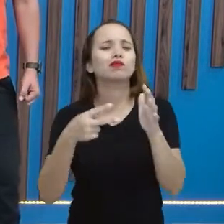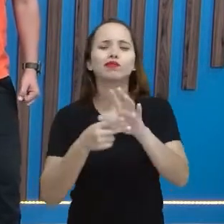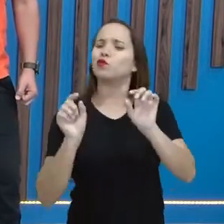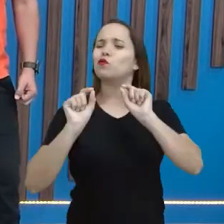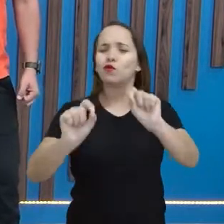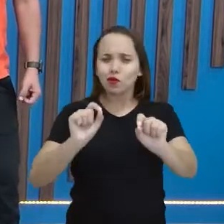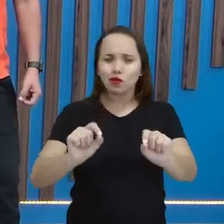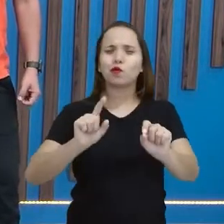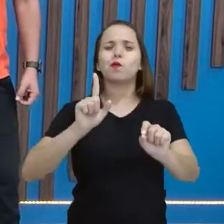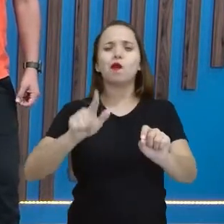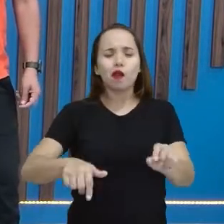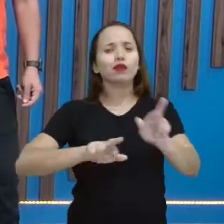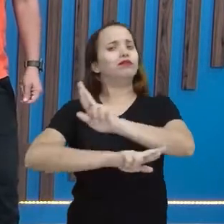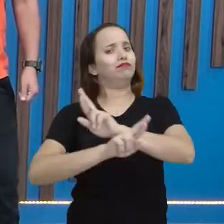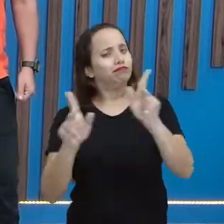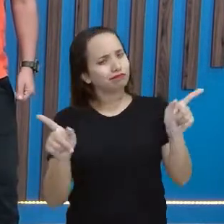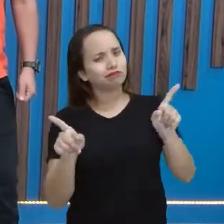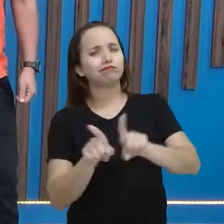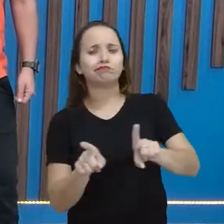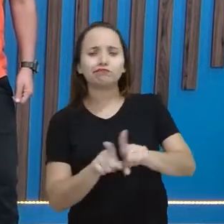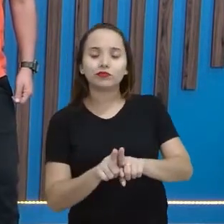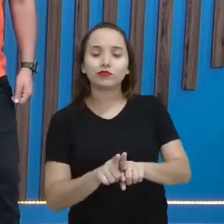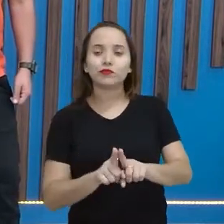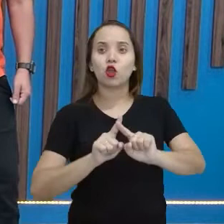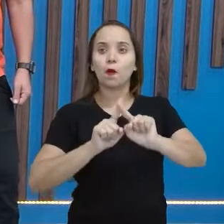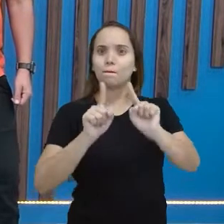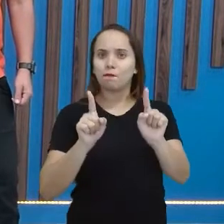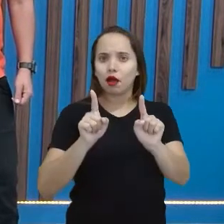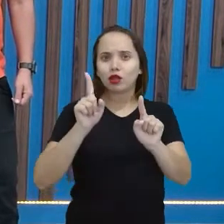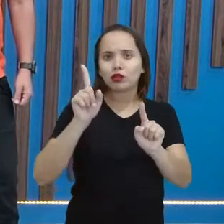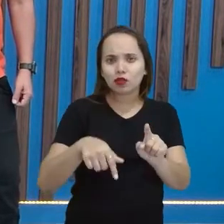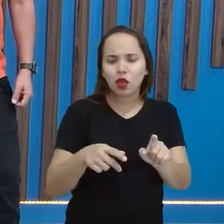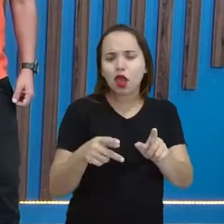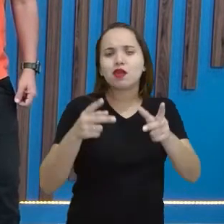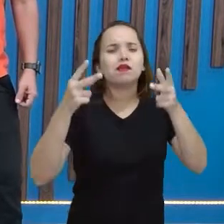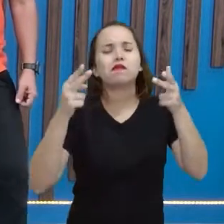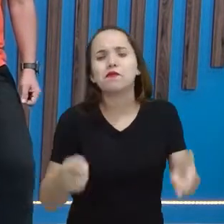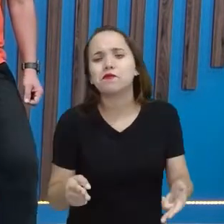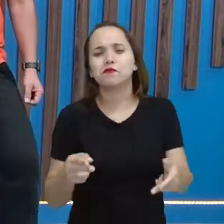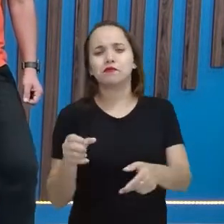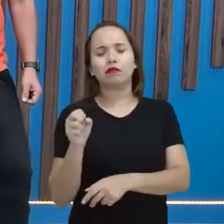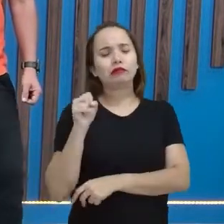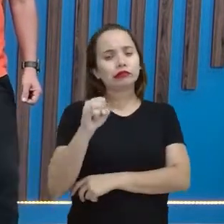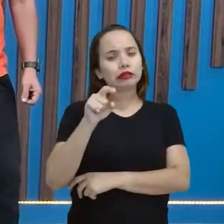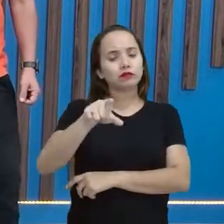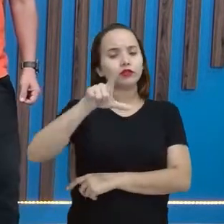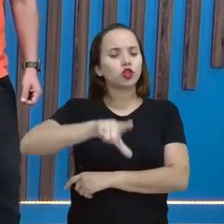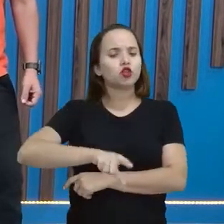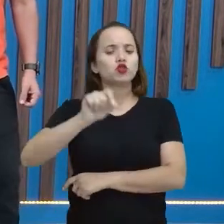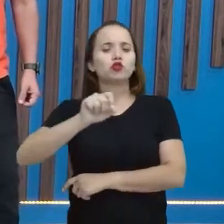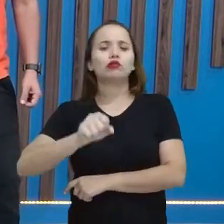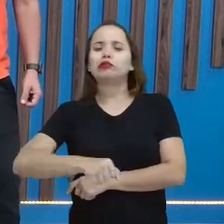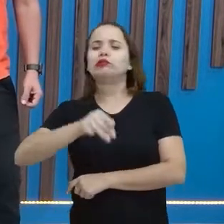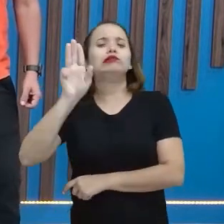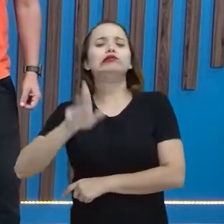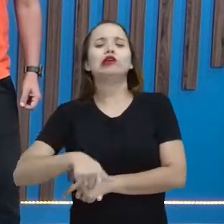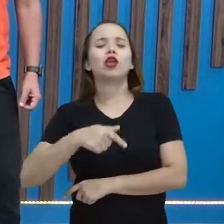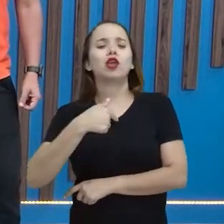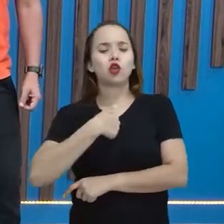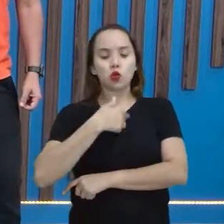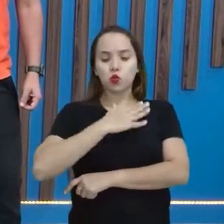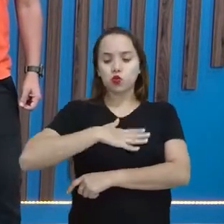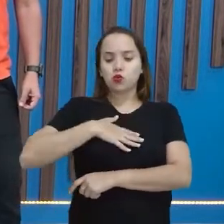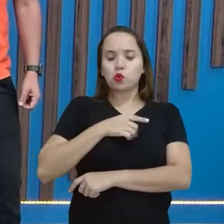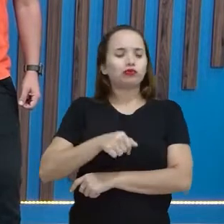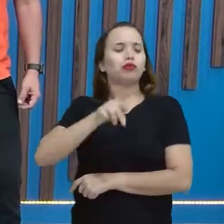vai ser diferente quando vocês tiverem essa escolha de quem vocês vão gostar. Vejam